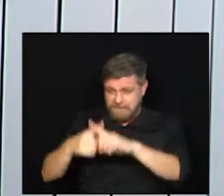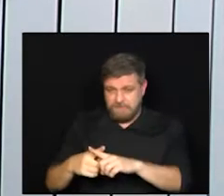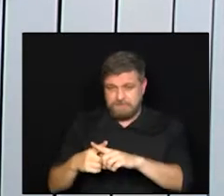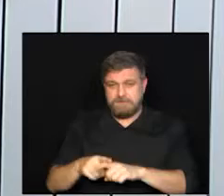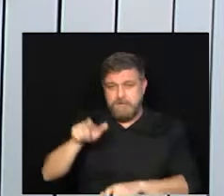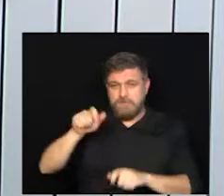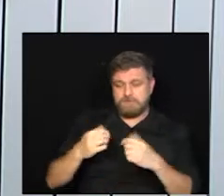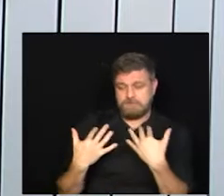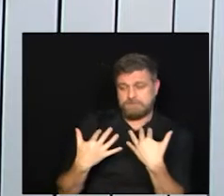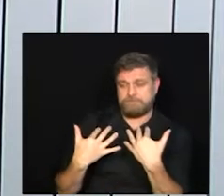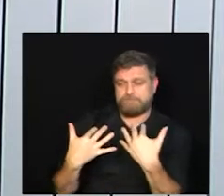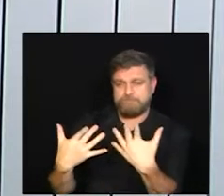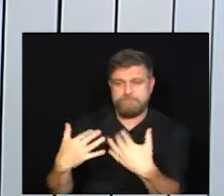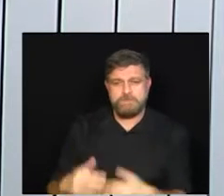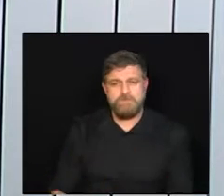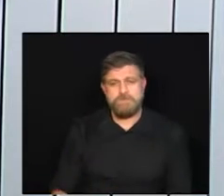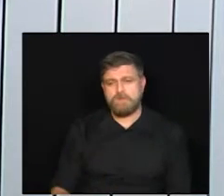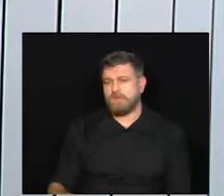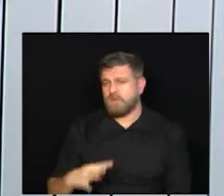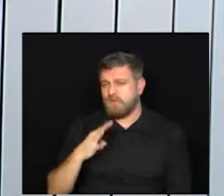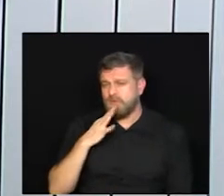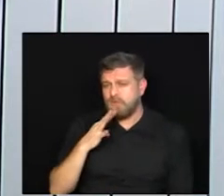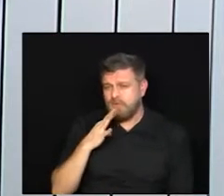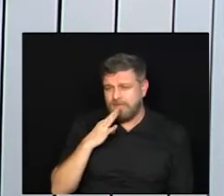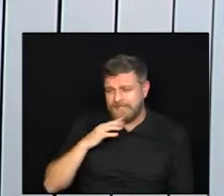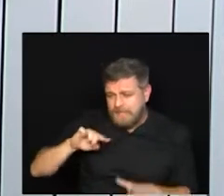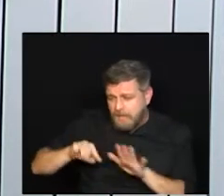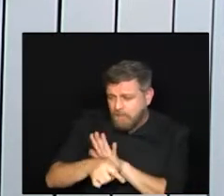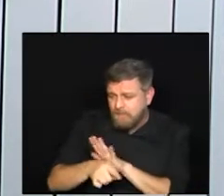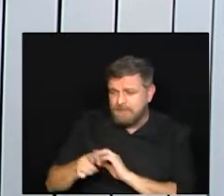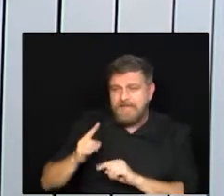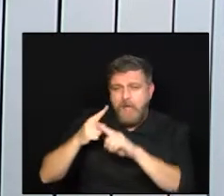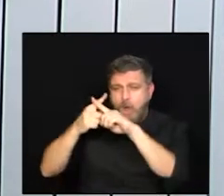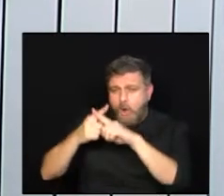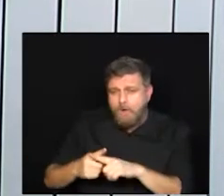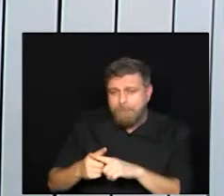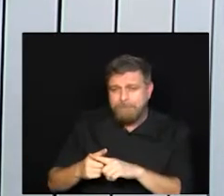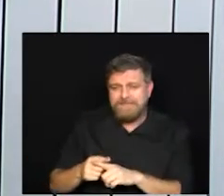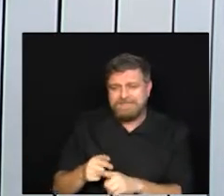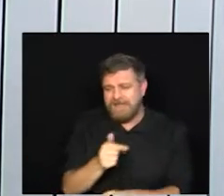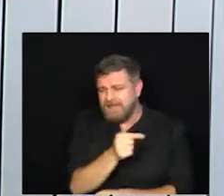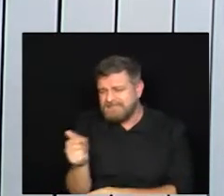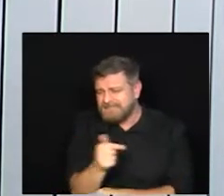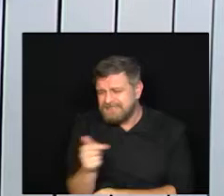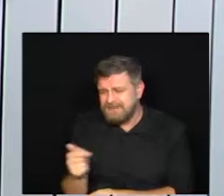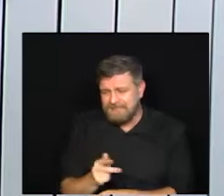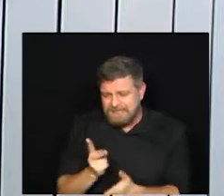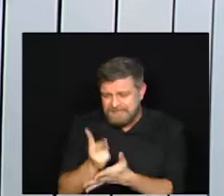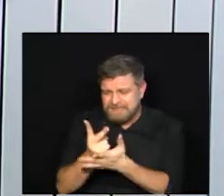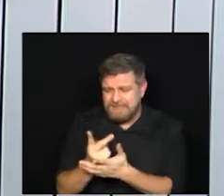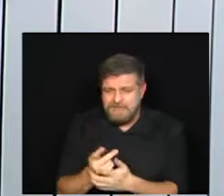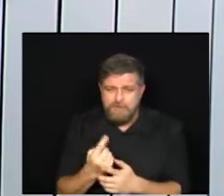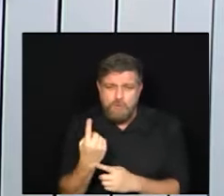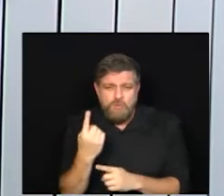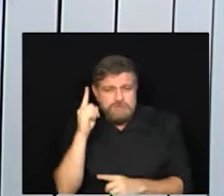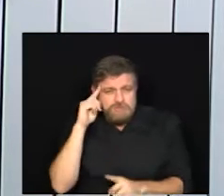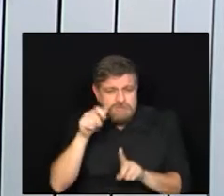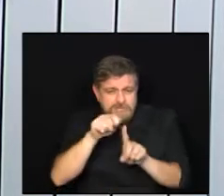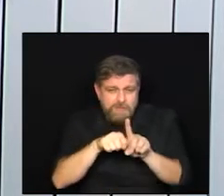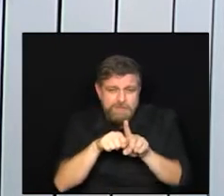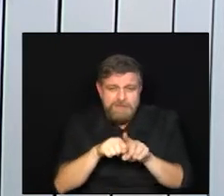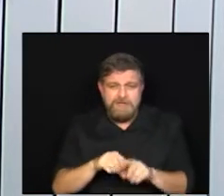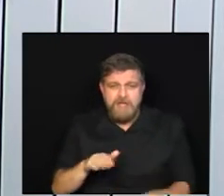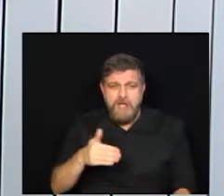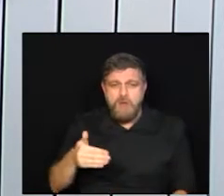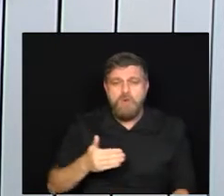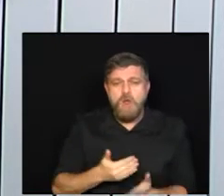está nos assistindo, não tem muita noção. Tem competição todo fim de semana, uma vez por mês, quando chega